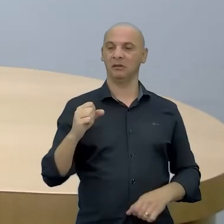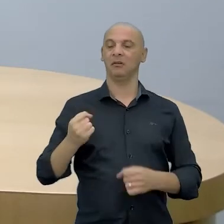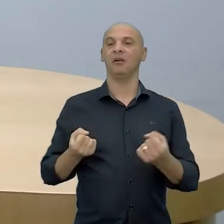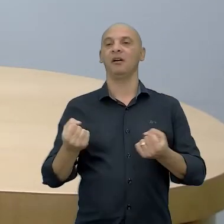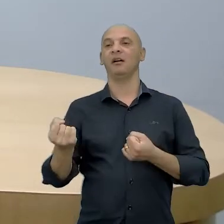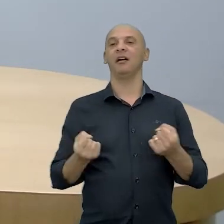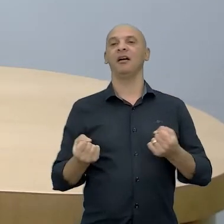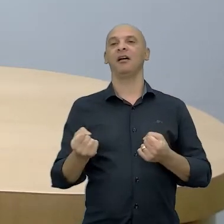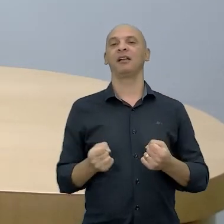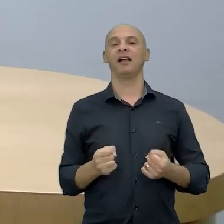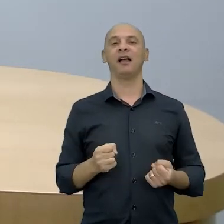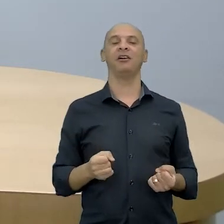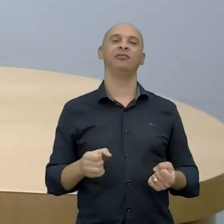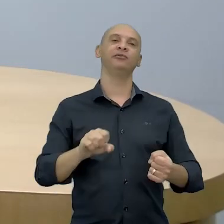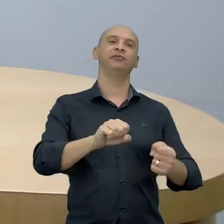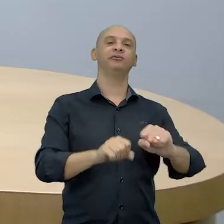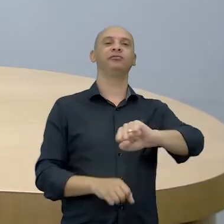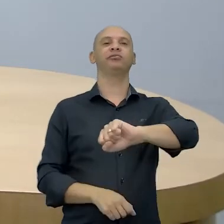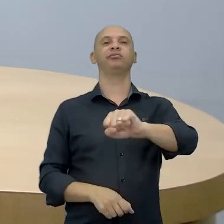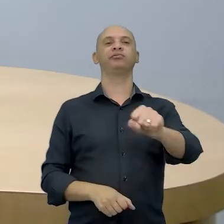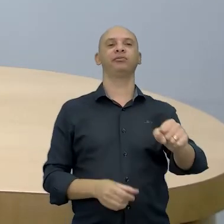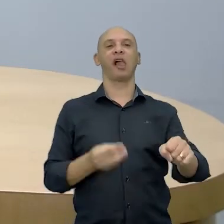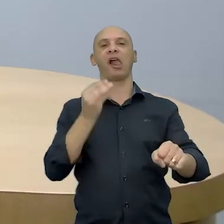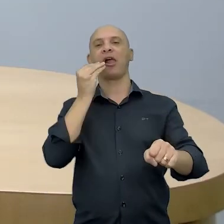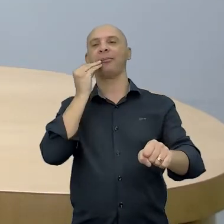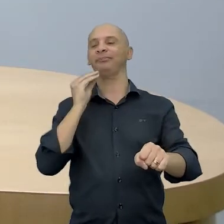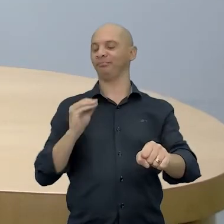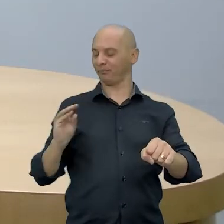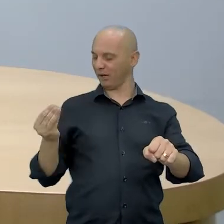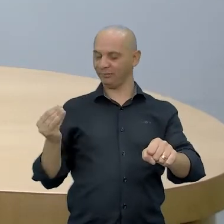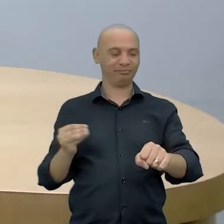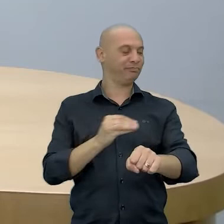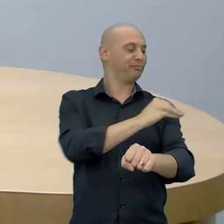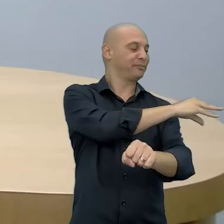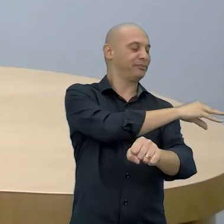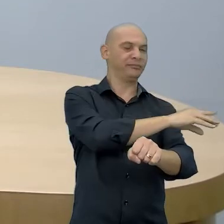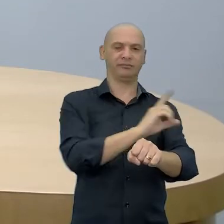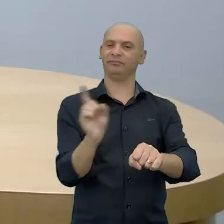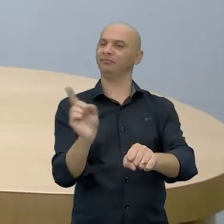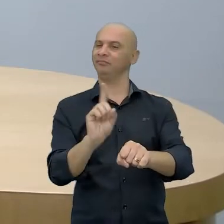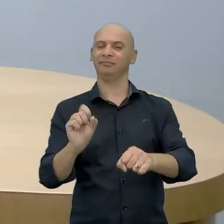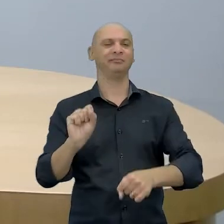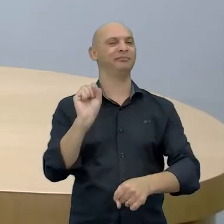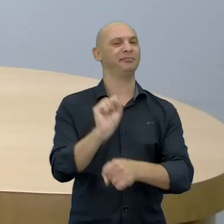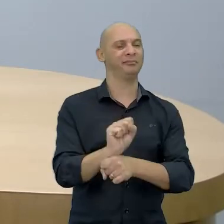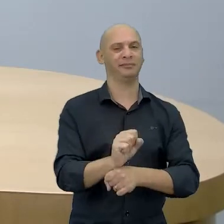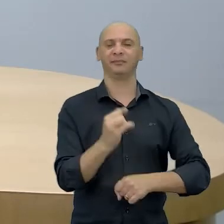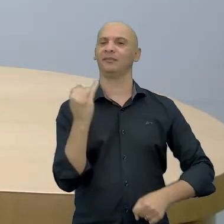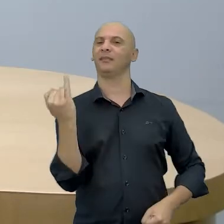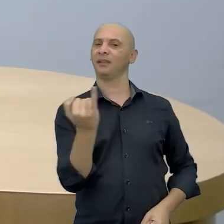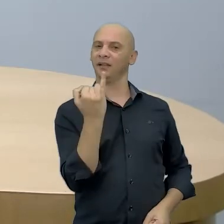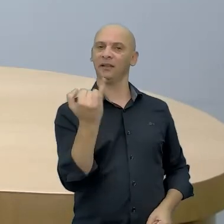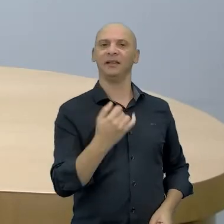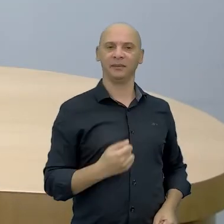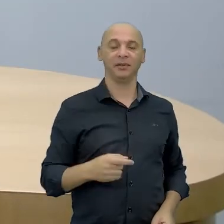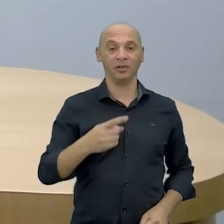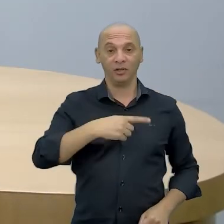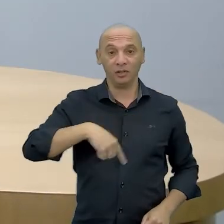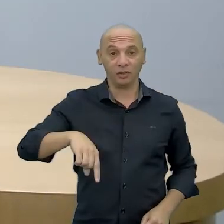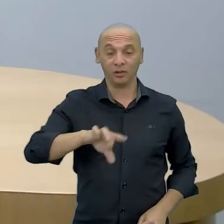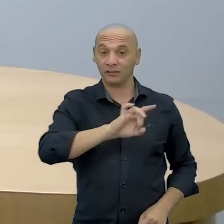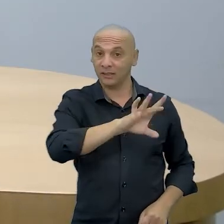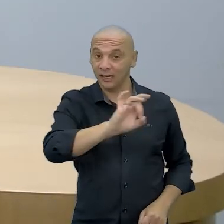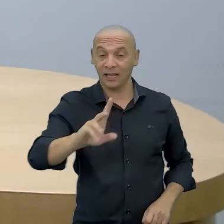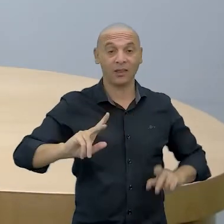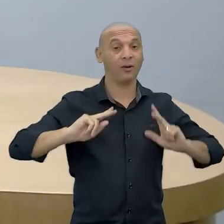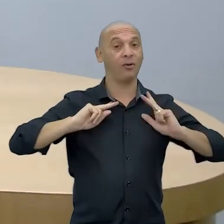né, saber separar o lixo, né, tudo aí, isso aí, né, através de poucas atuações aí do próprio